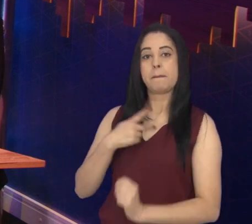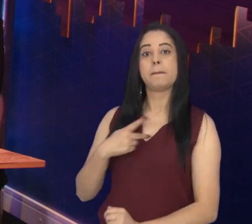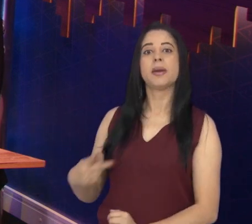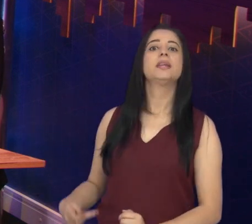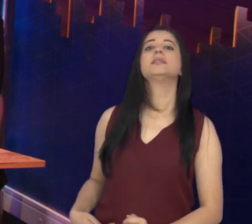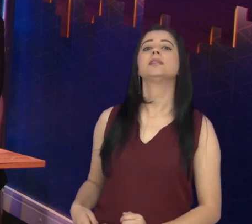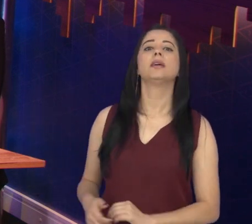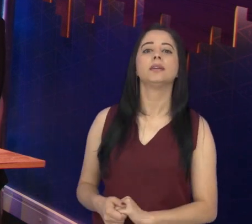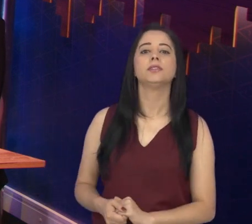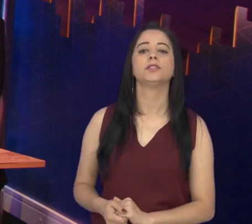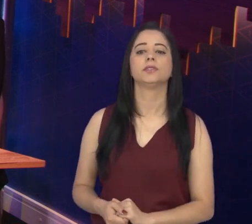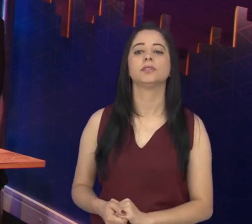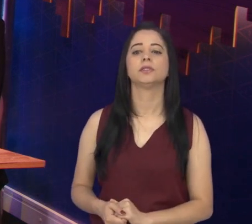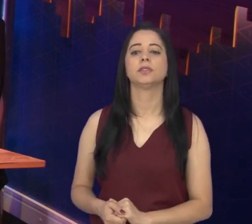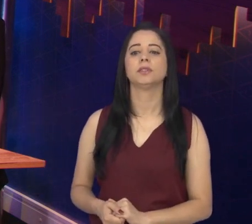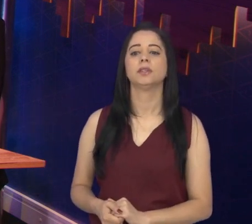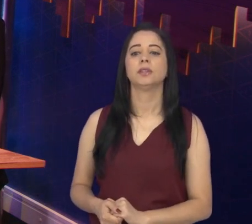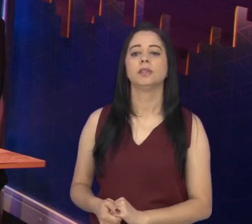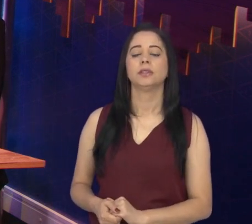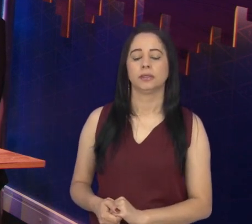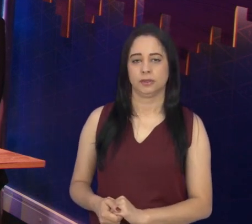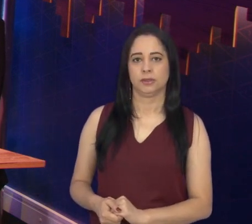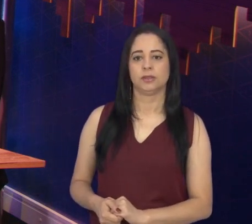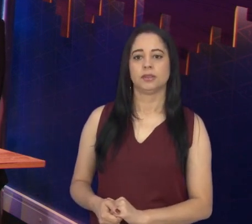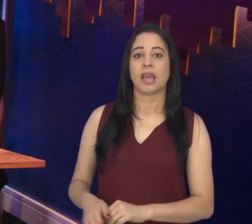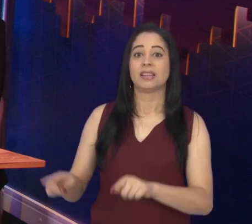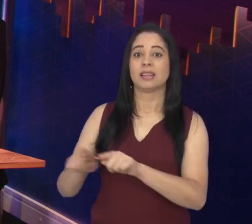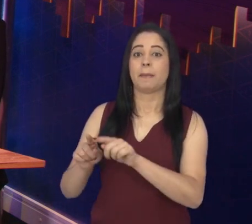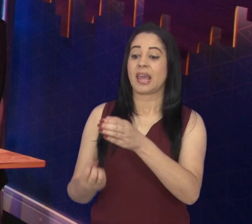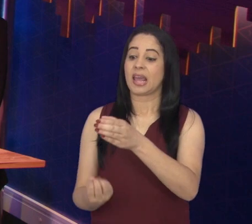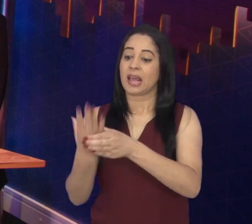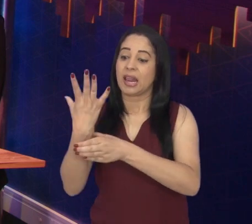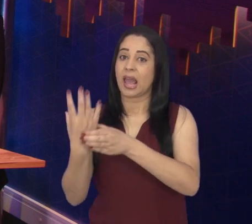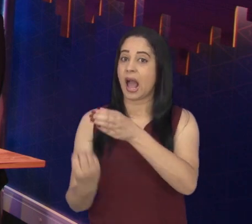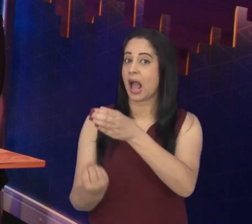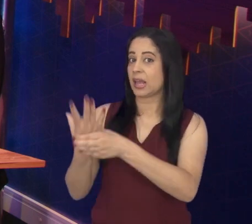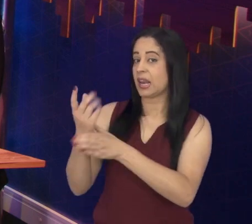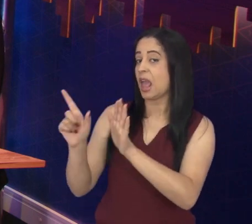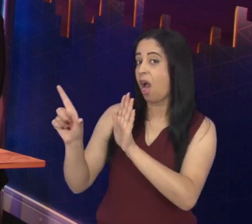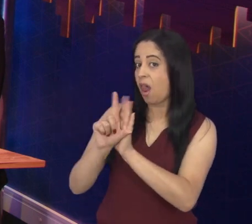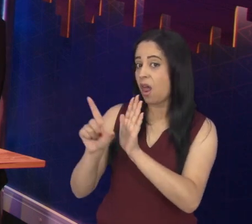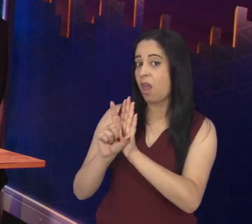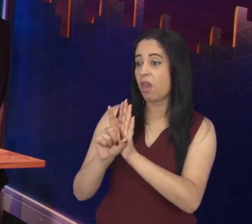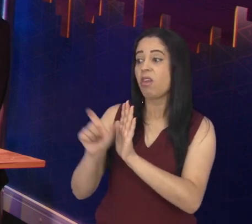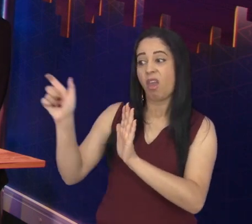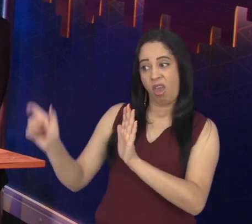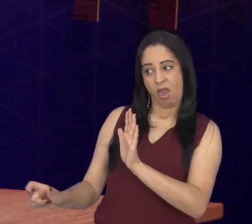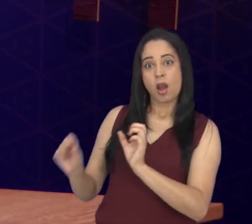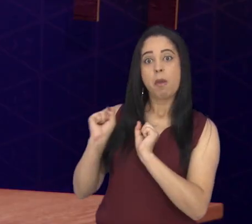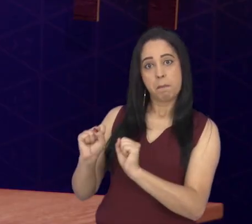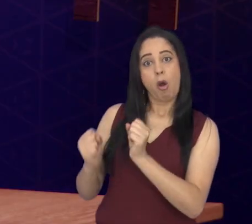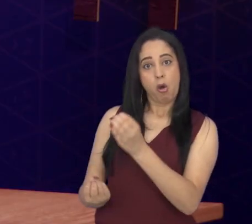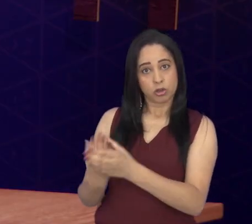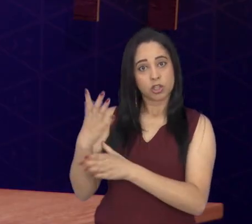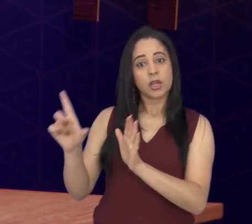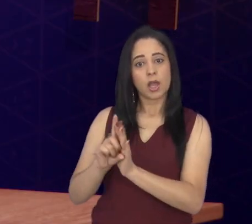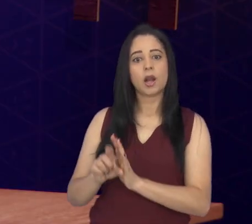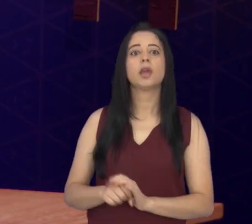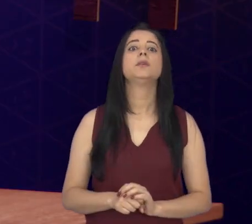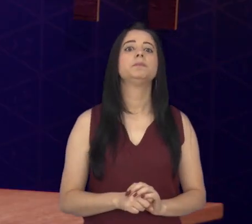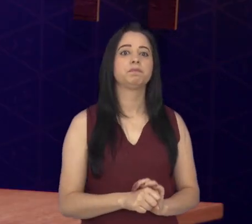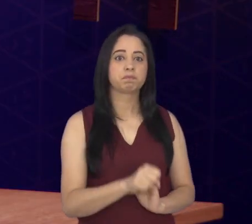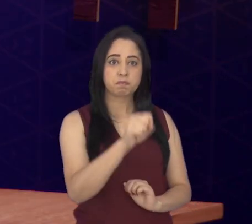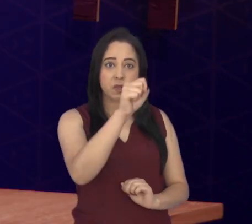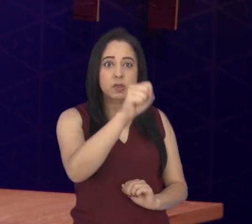presidente é também criar aí as leis. O presidente também pode criar lei, viu, exatamente, galera?